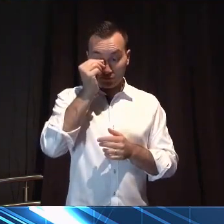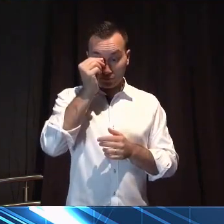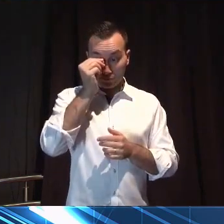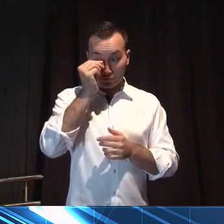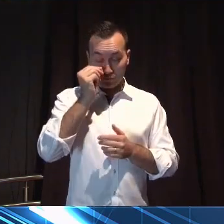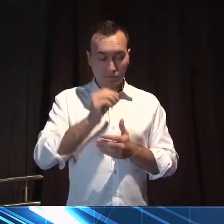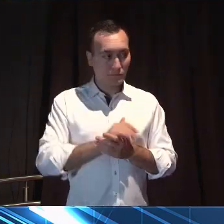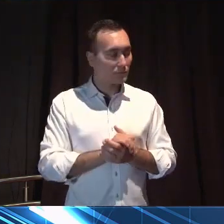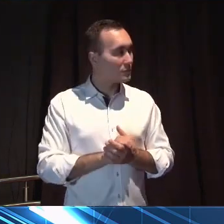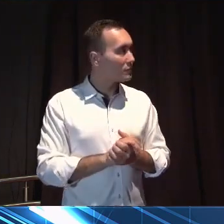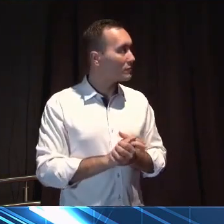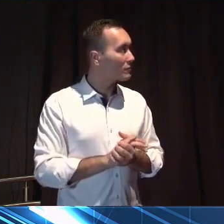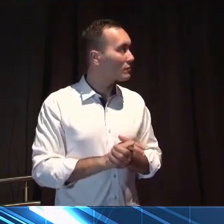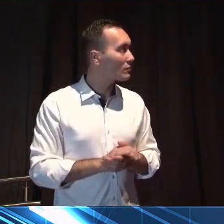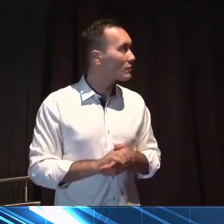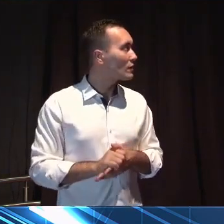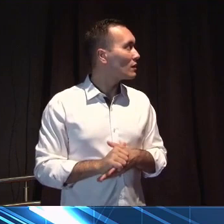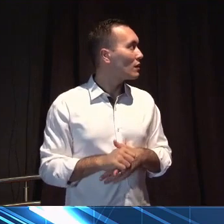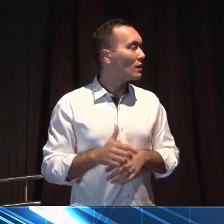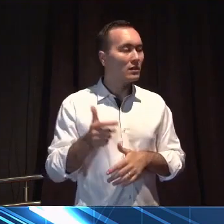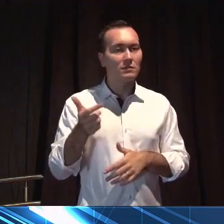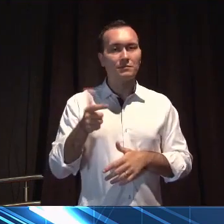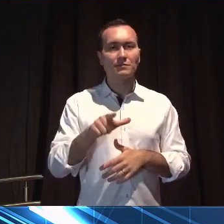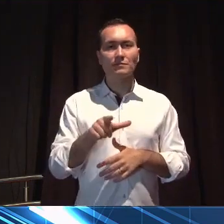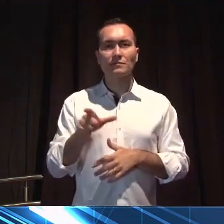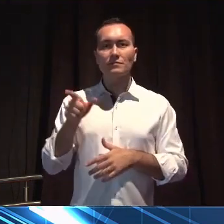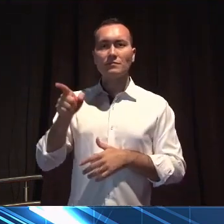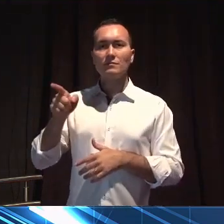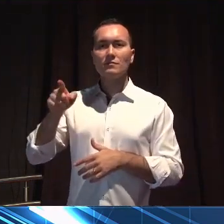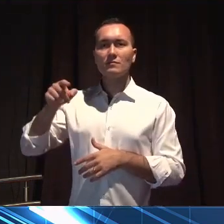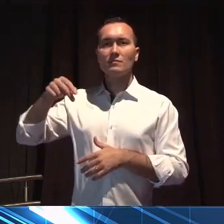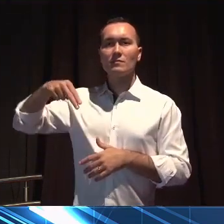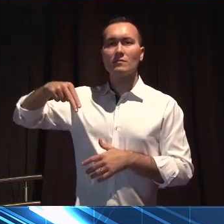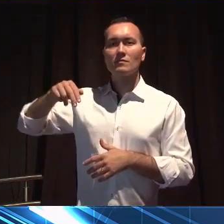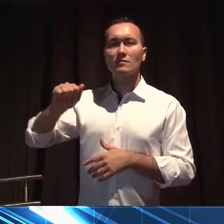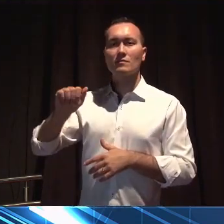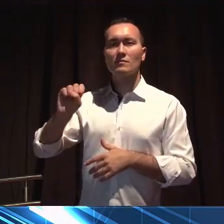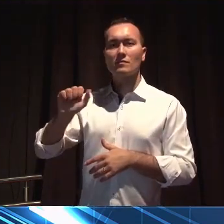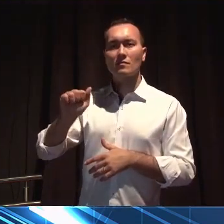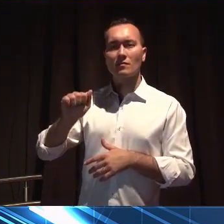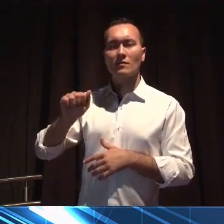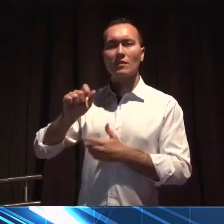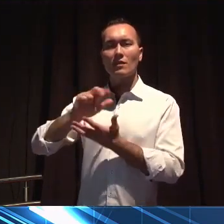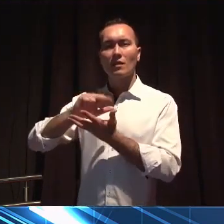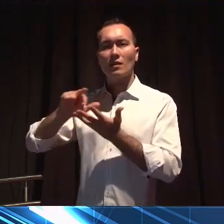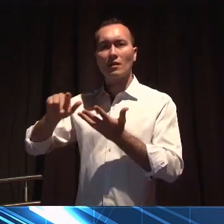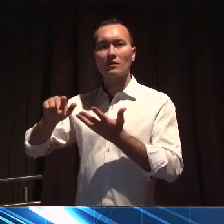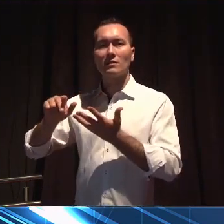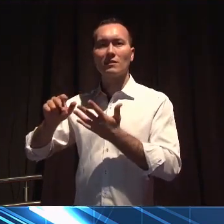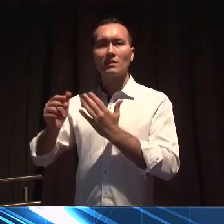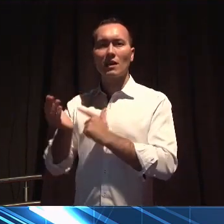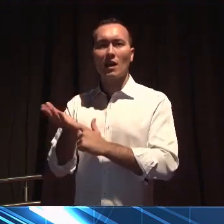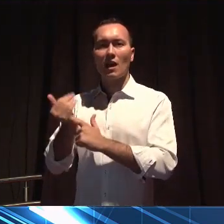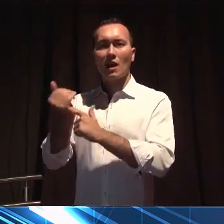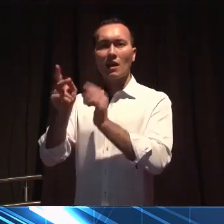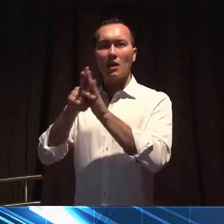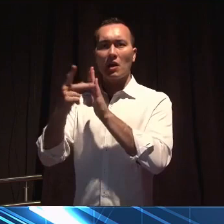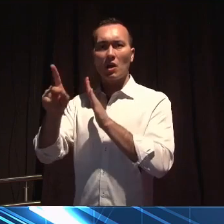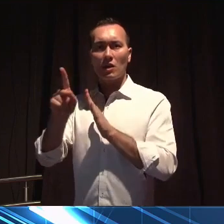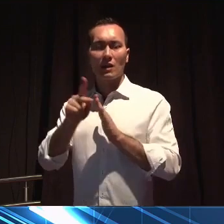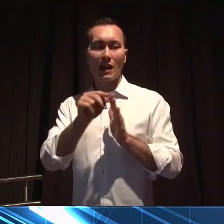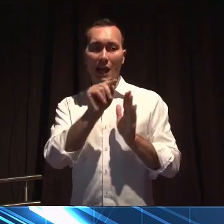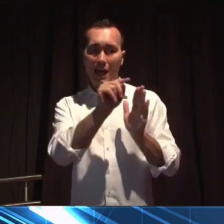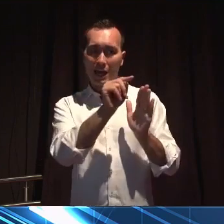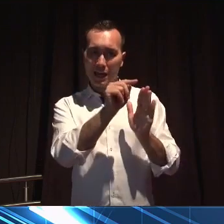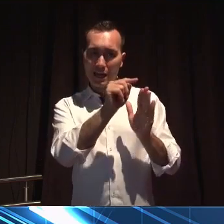da NASA aqui, né? A gente sempre foi muito simples nas coisas que a gente fez, e tentar usar as